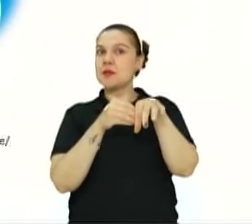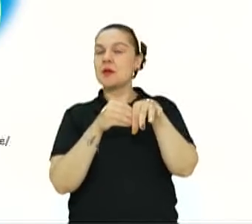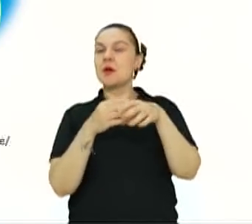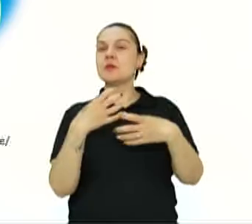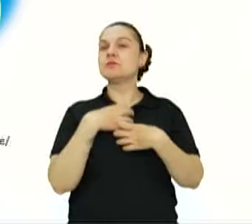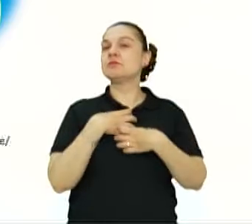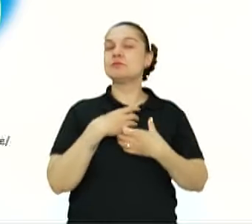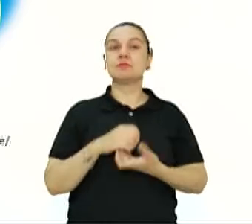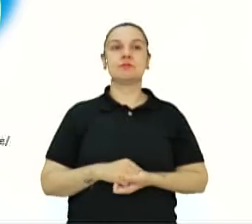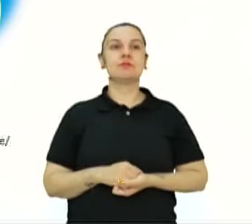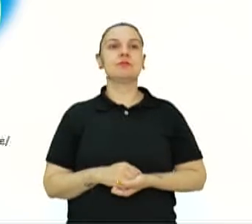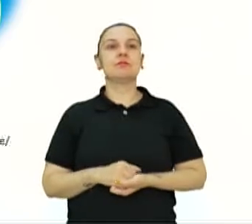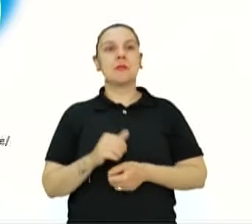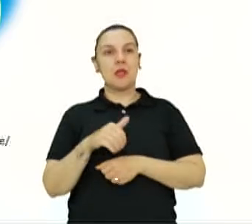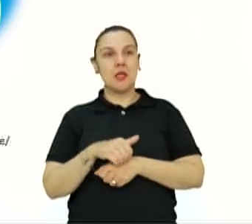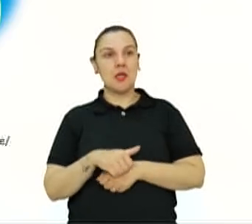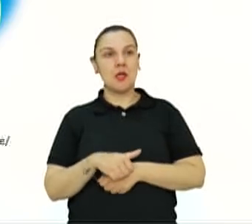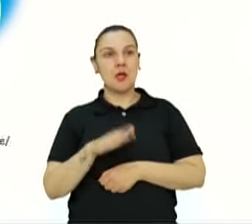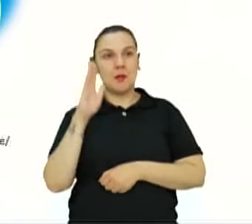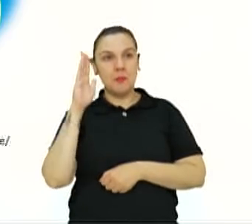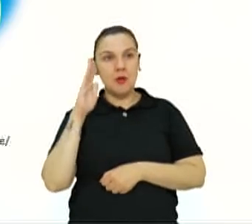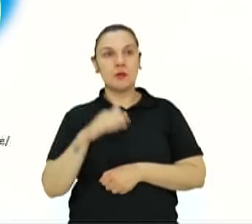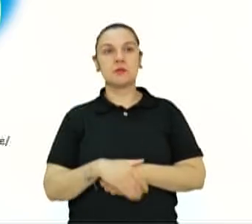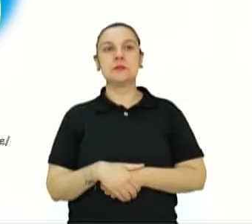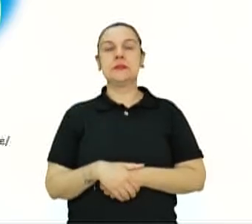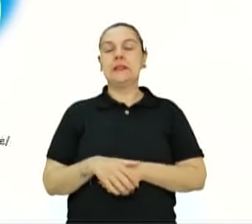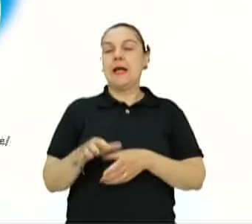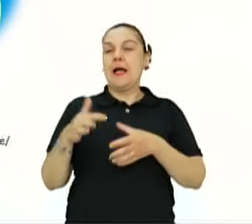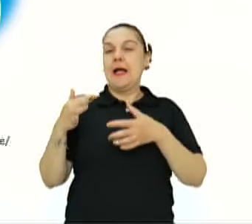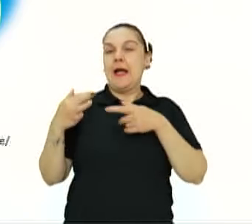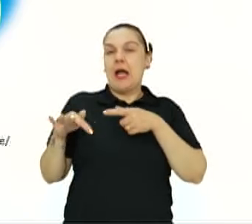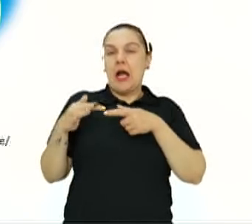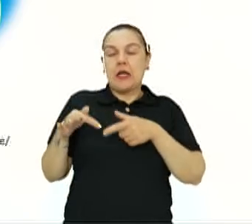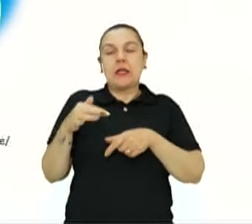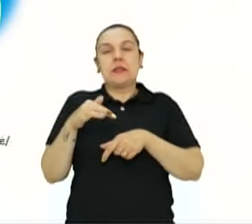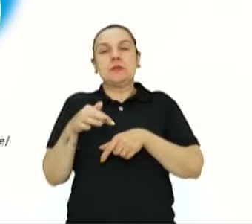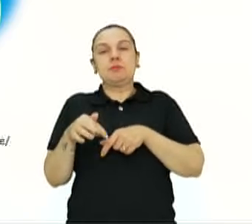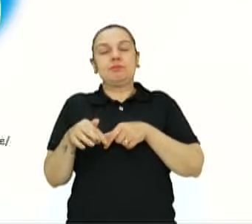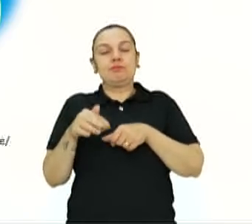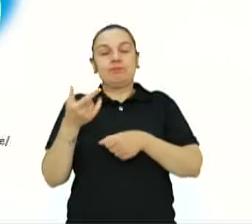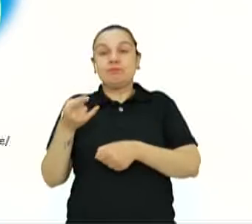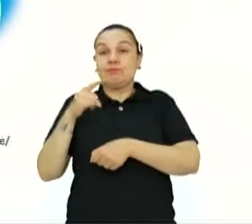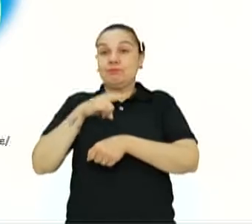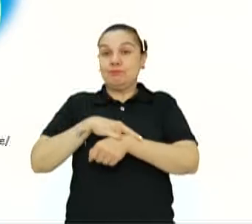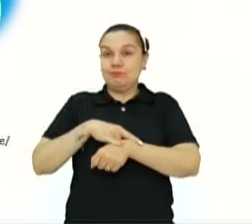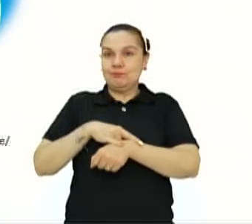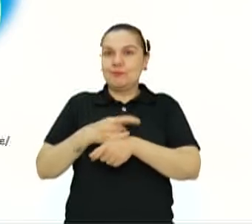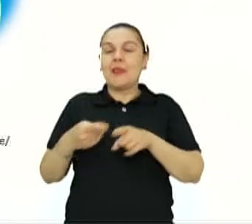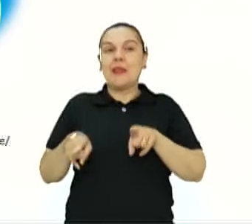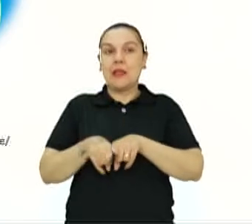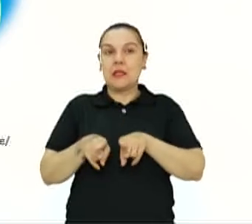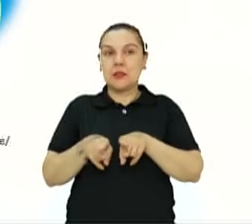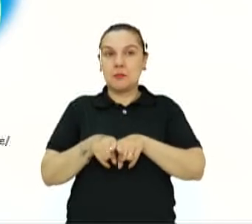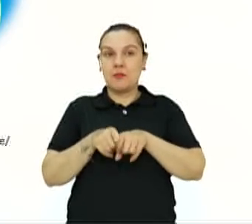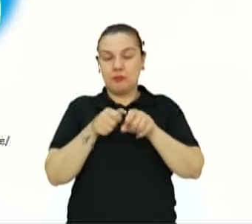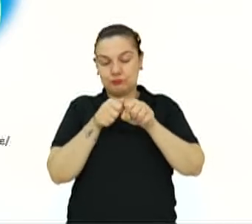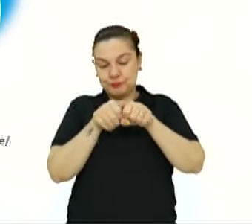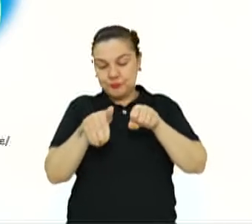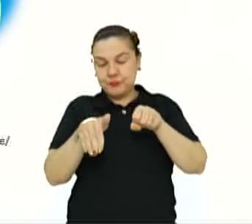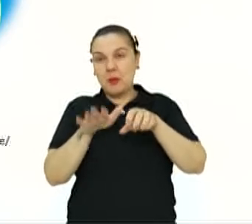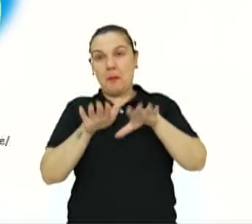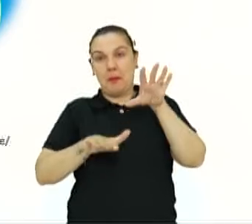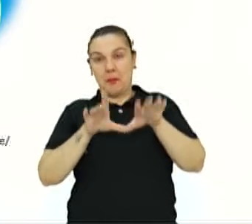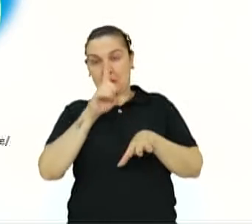mulher sente? Geralmente, ela vai sentir uma ardência, tá? Na hora de urinar. e ela vai ter também um corrimento